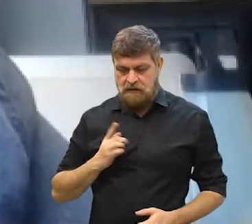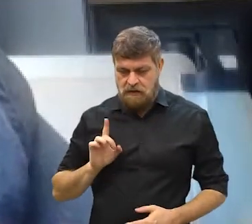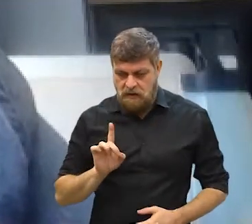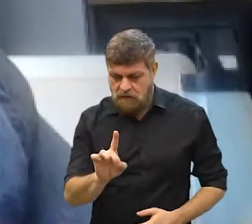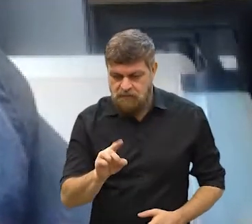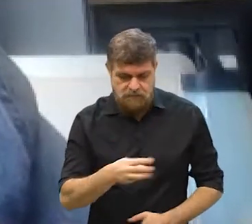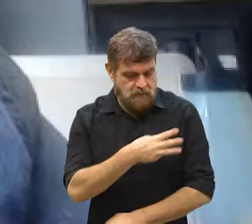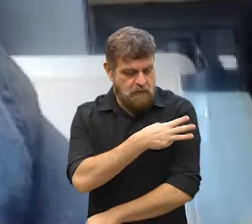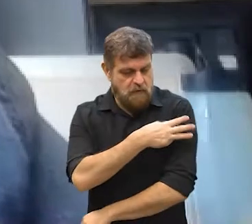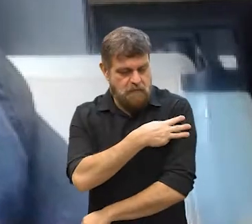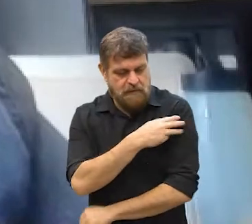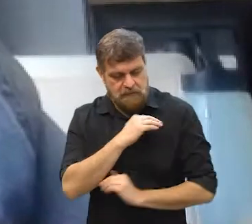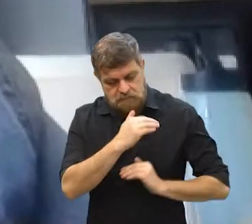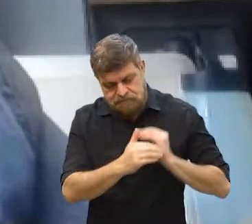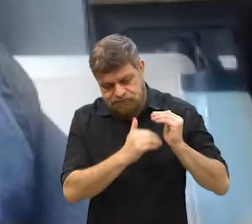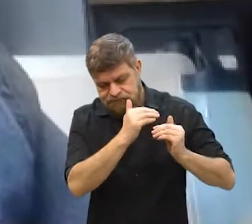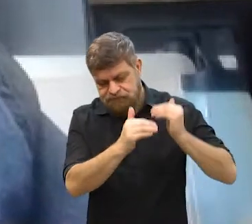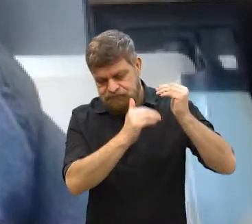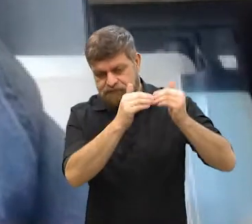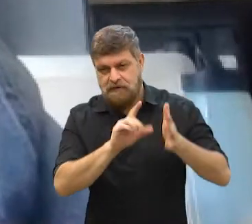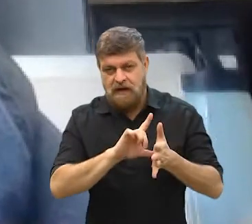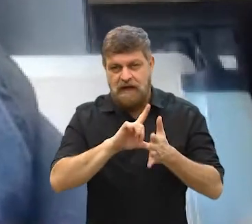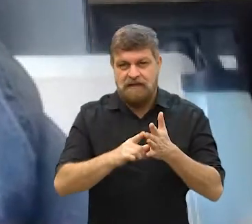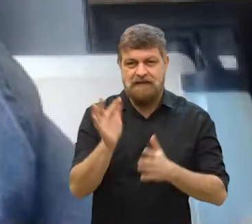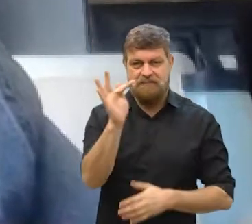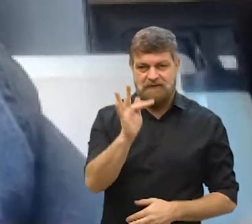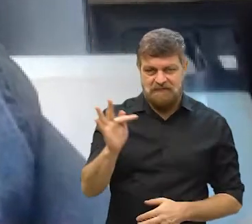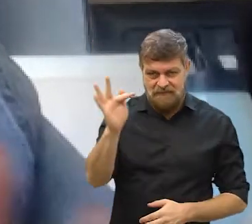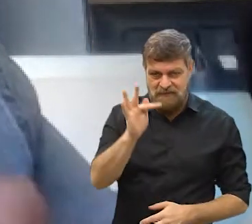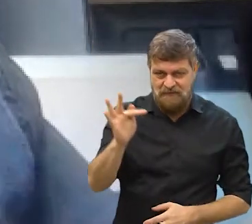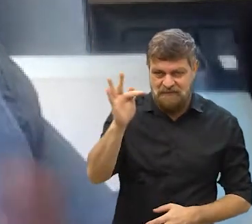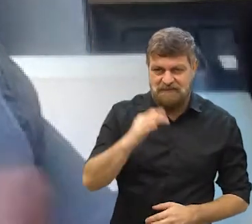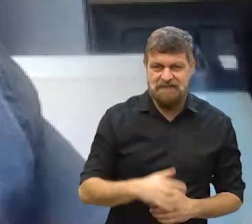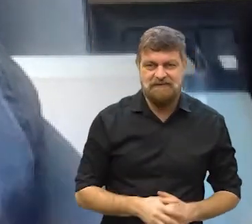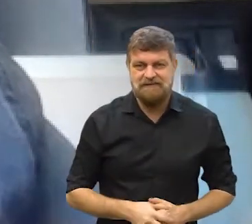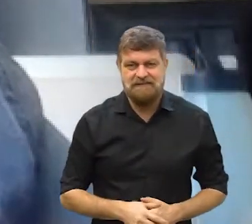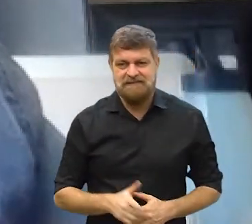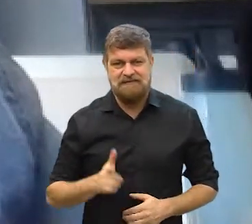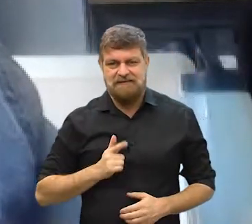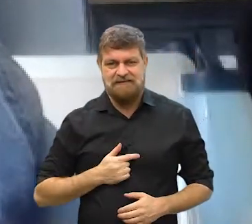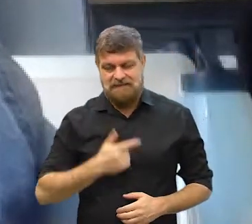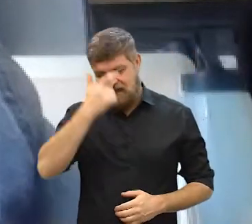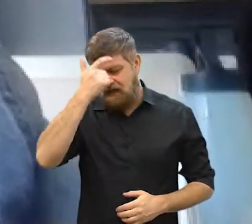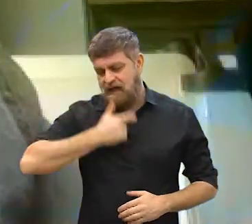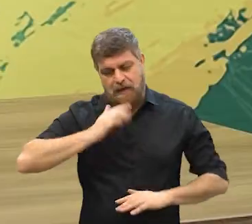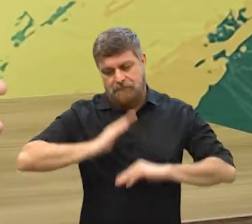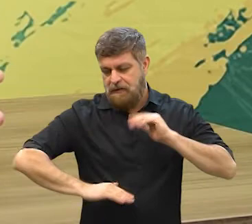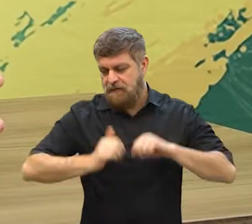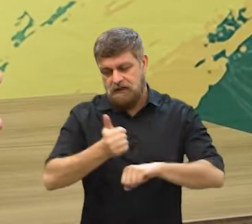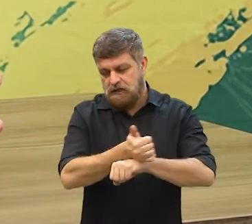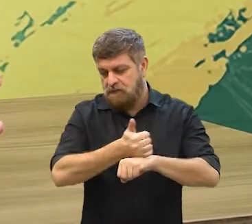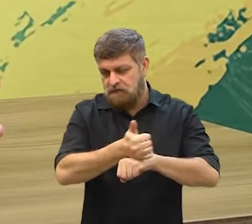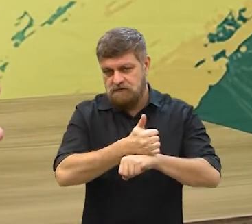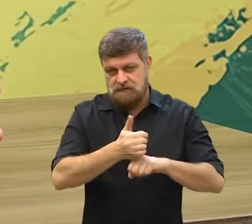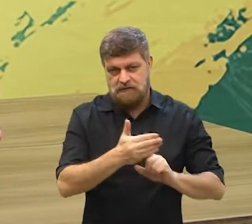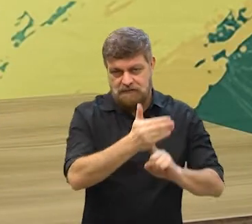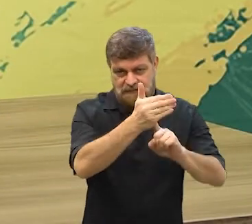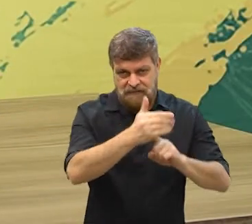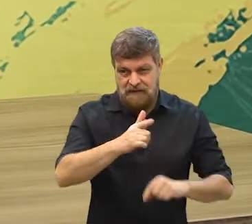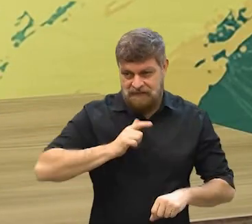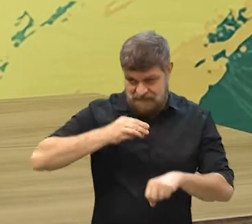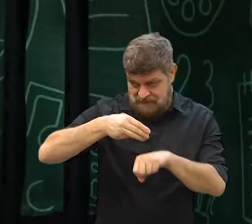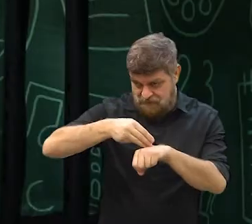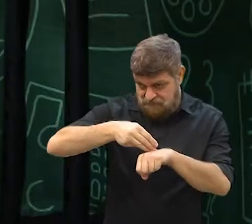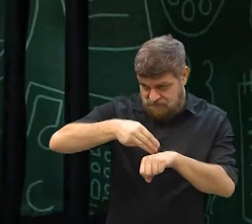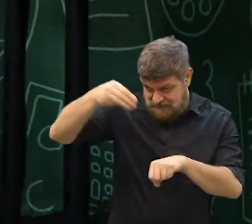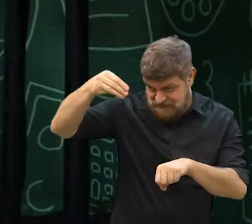ensino médio, aí foi indo para a faculdade, e eu só sei fazer isso. E você tem até mestrado na